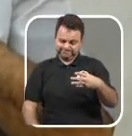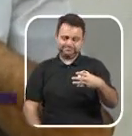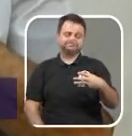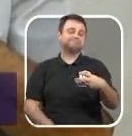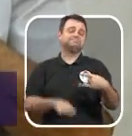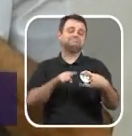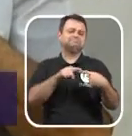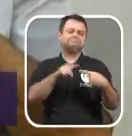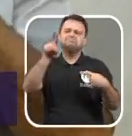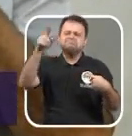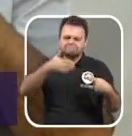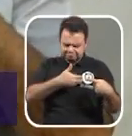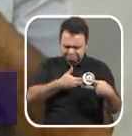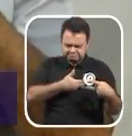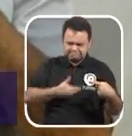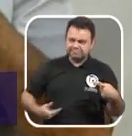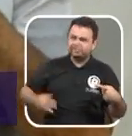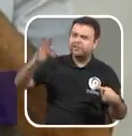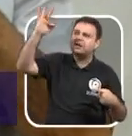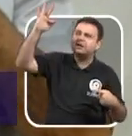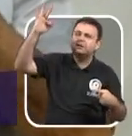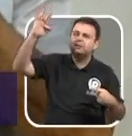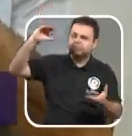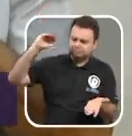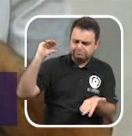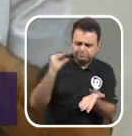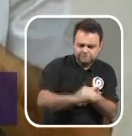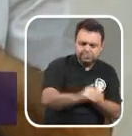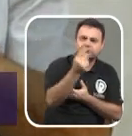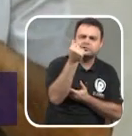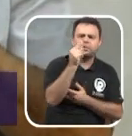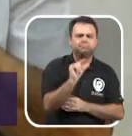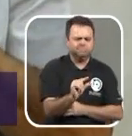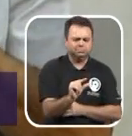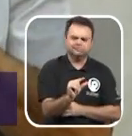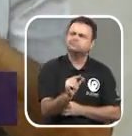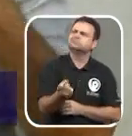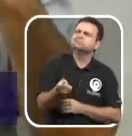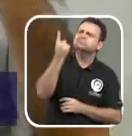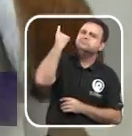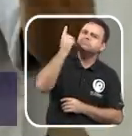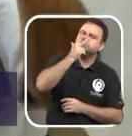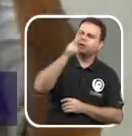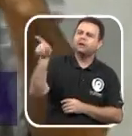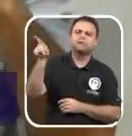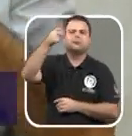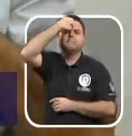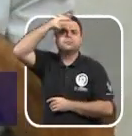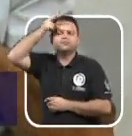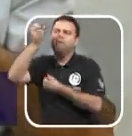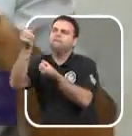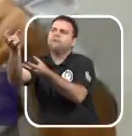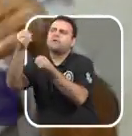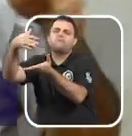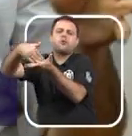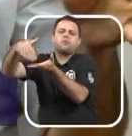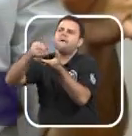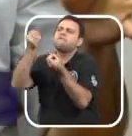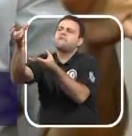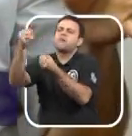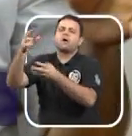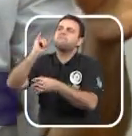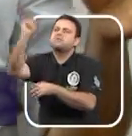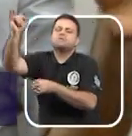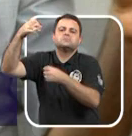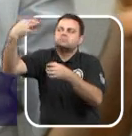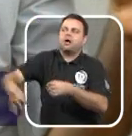sabe por que o governo federal mandou dinheiro a menos. Estamos desconfiados que pode ter sido por erro de informação da própria secretaria. Você se lembra que